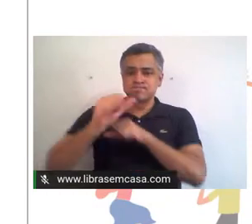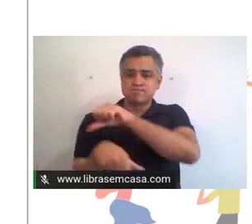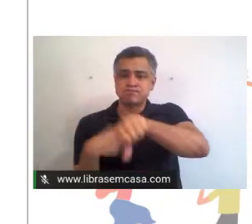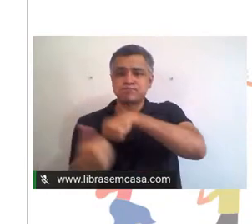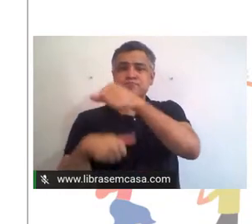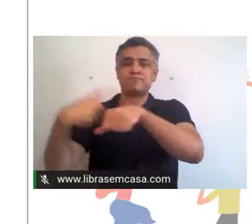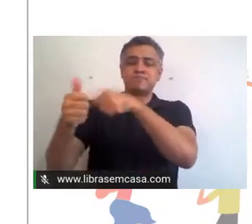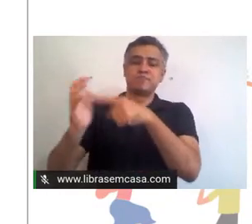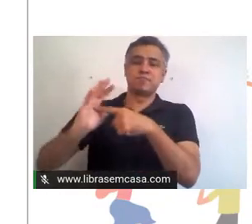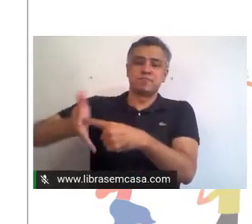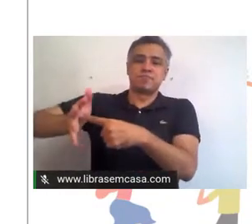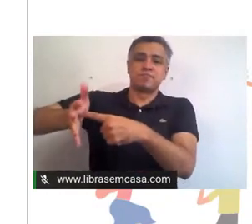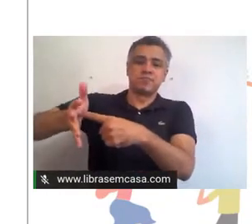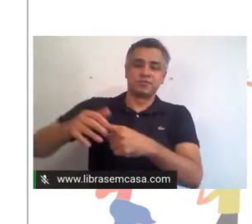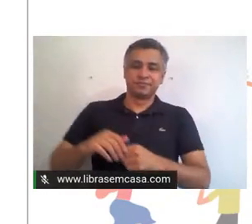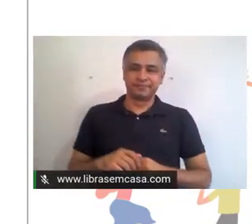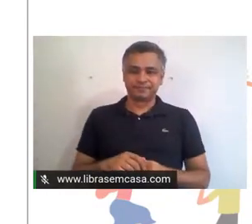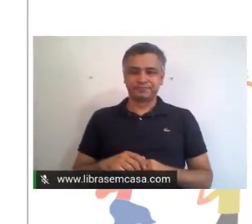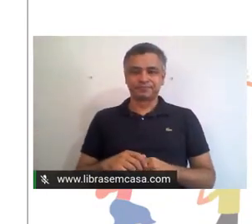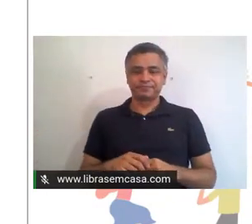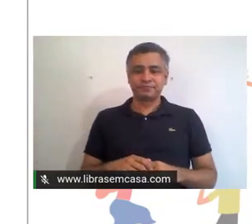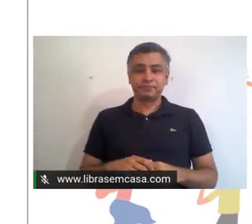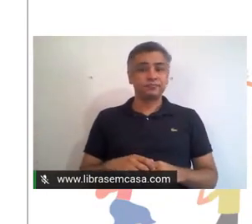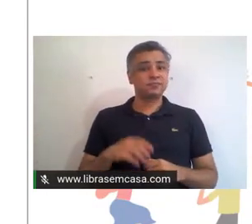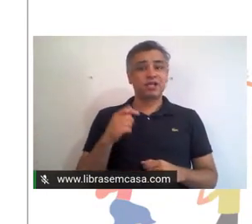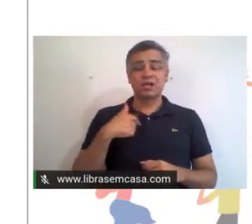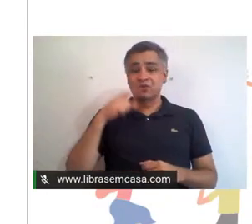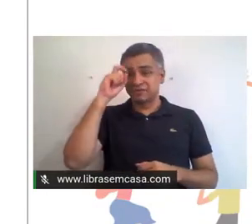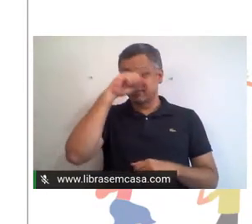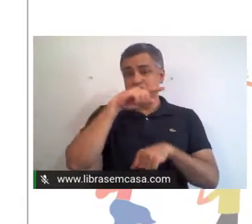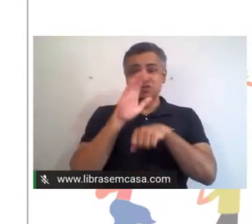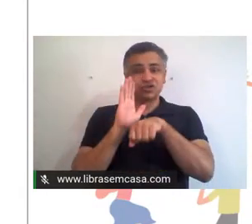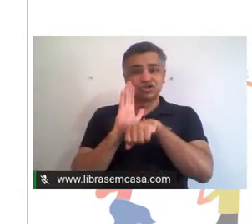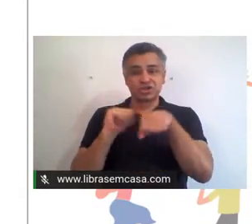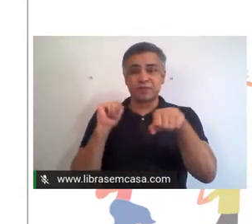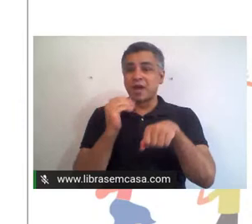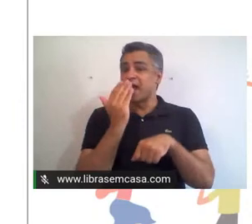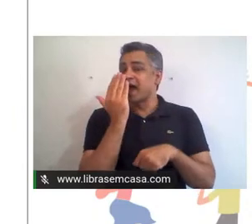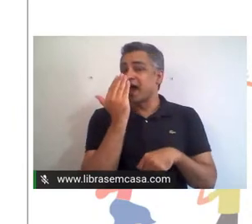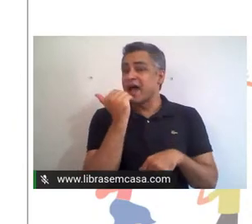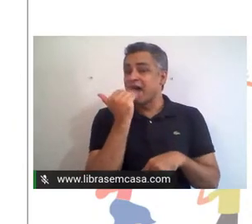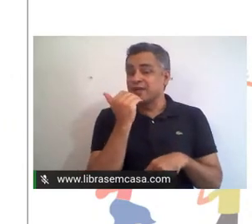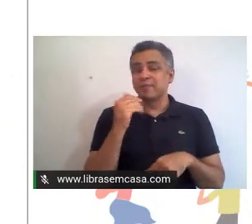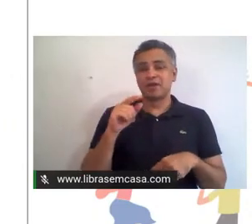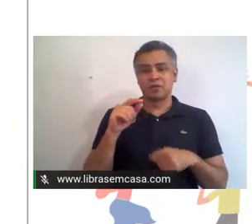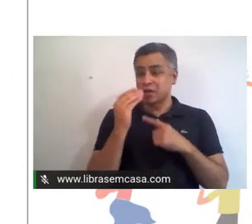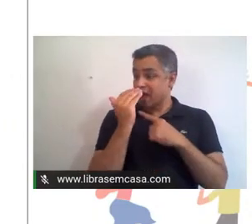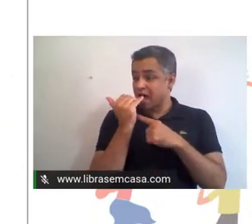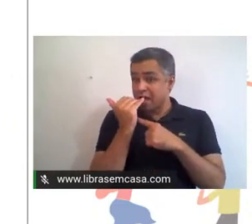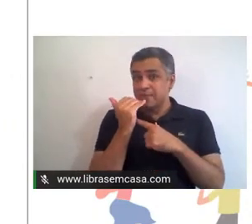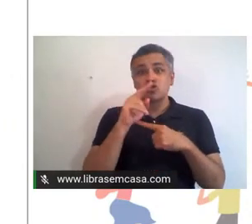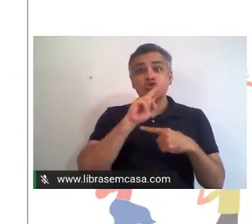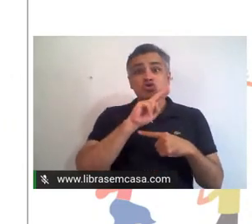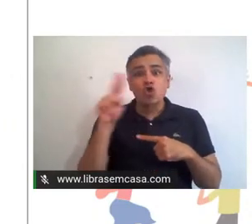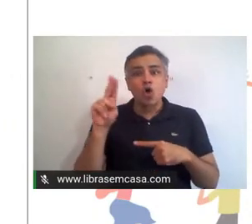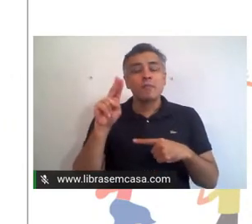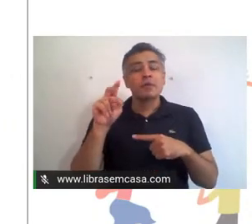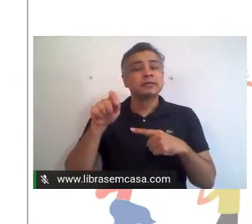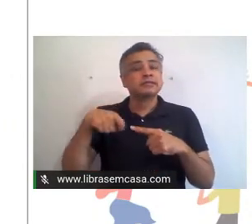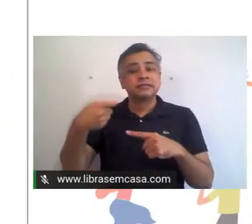de chamá-los de alimentos ultraprocessados, porque, para mim, alimento, ele produz vida, ele produz